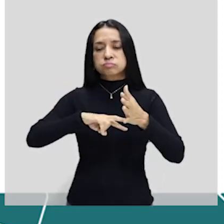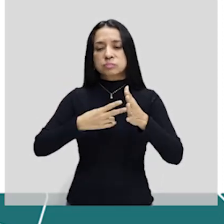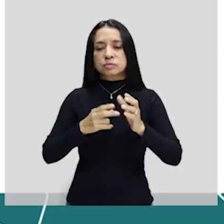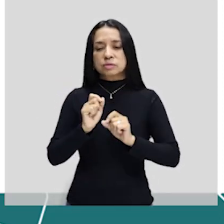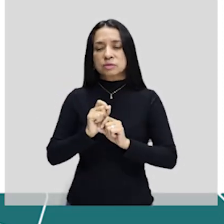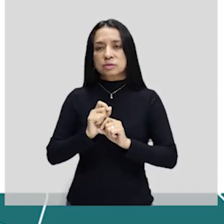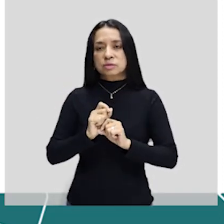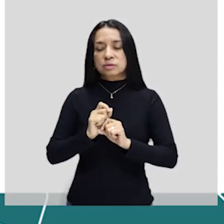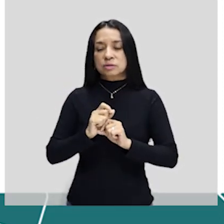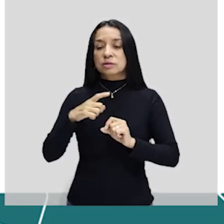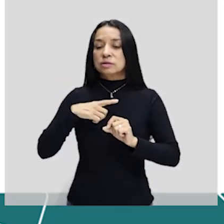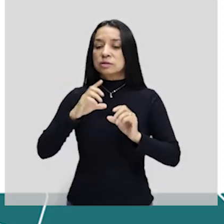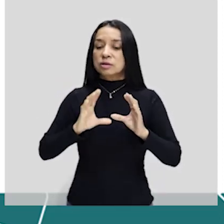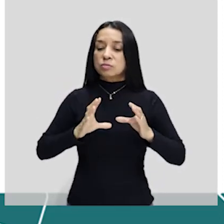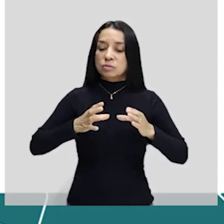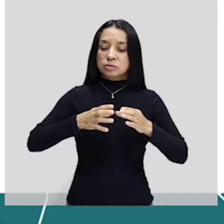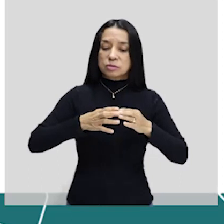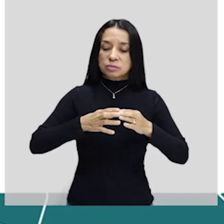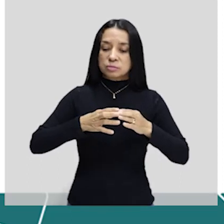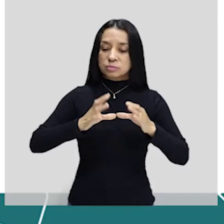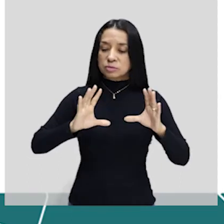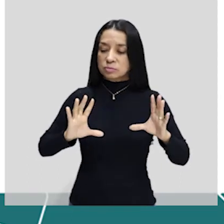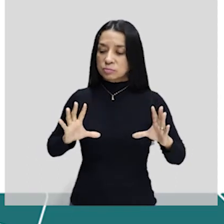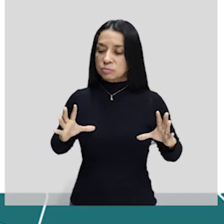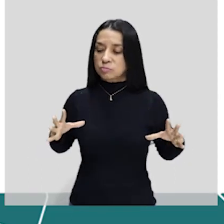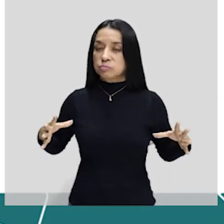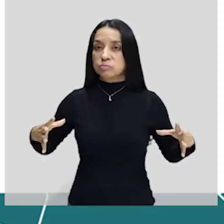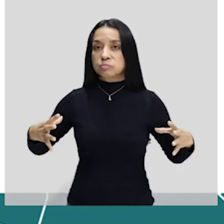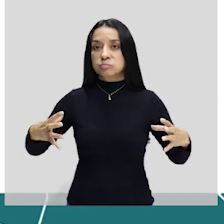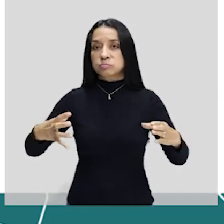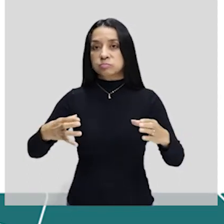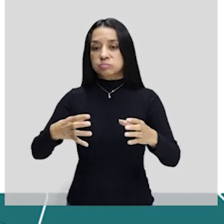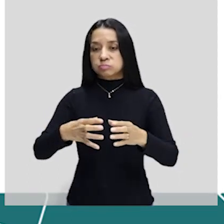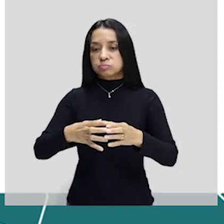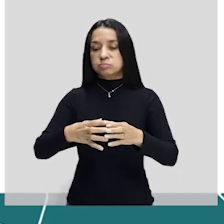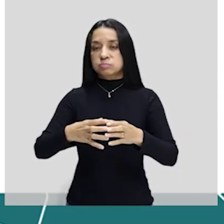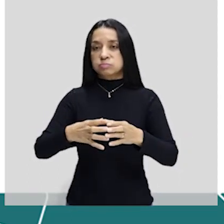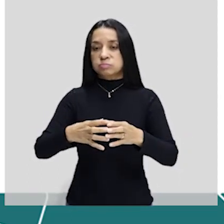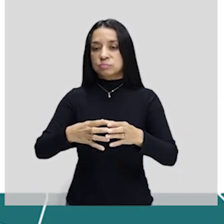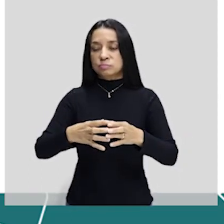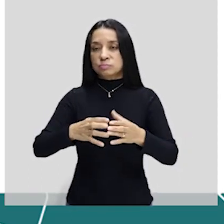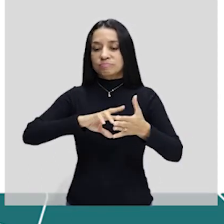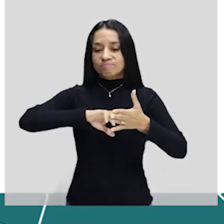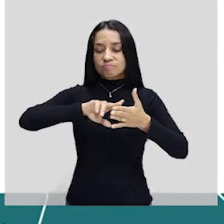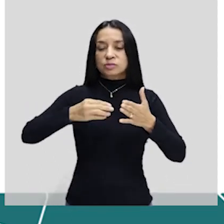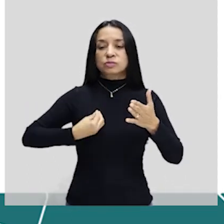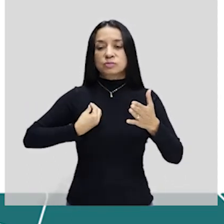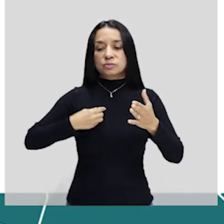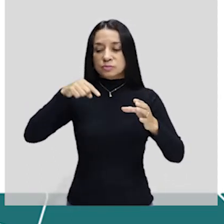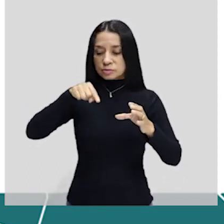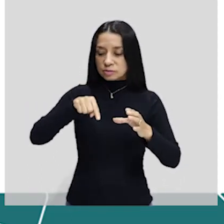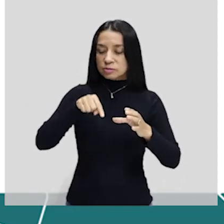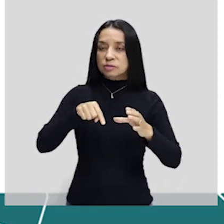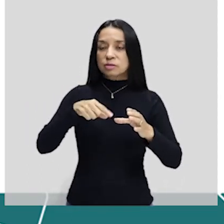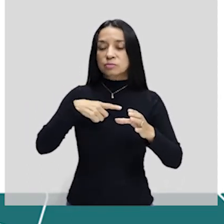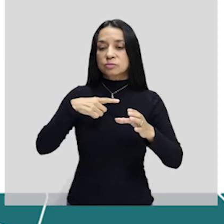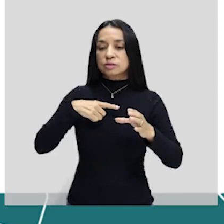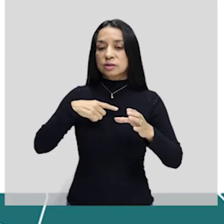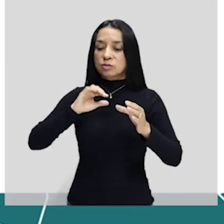uma categoria maior que engloba uma grande quantidade de seres vivos. Dentro dessa categoria maior, eu tenho